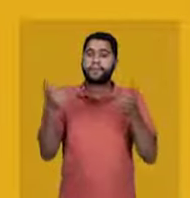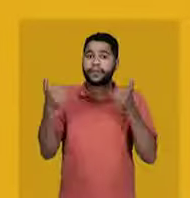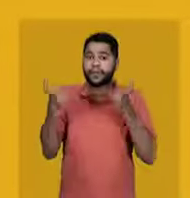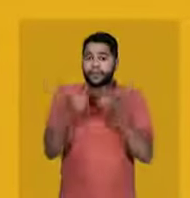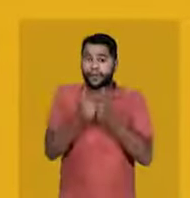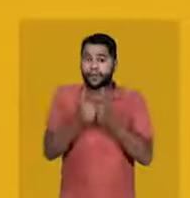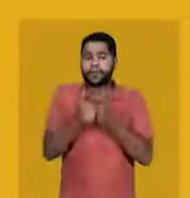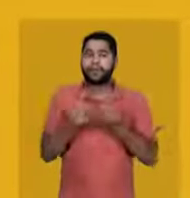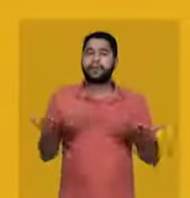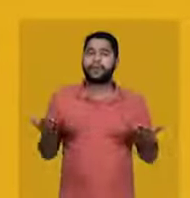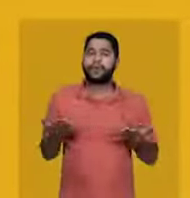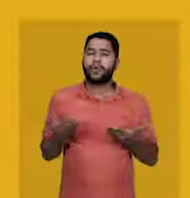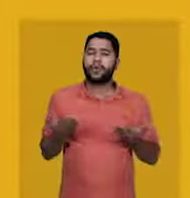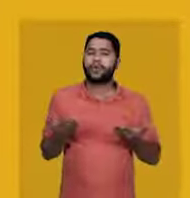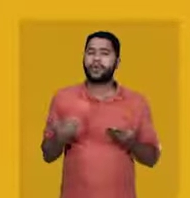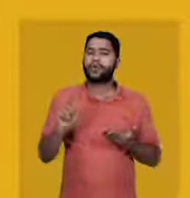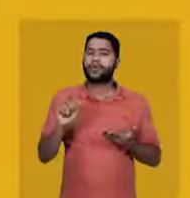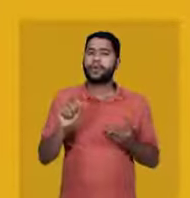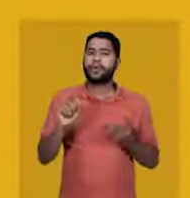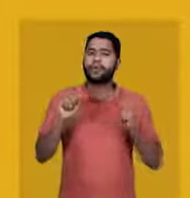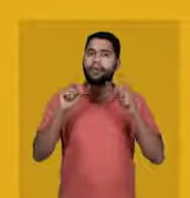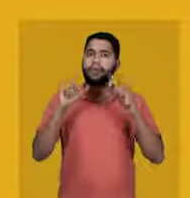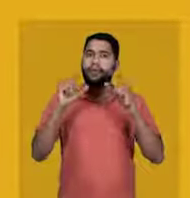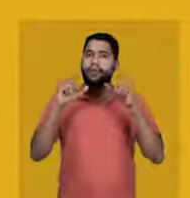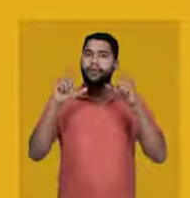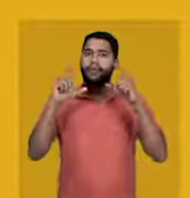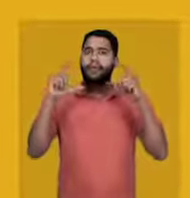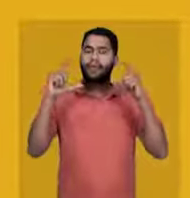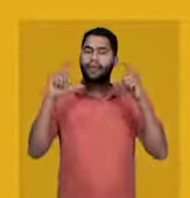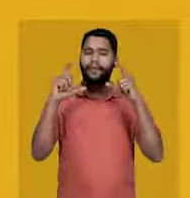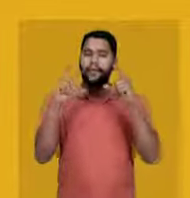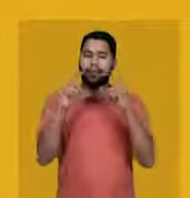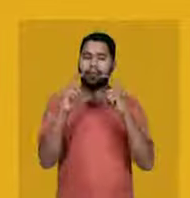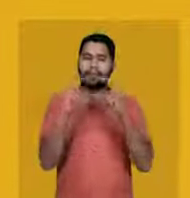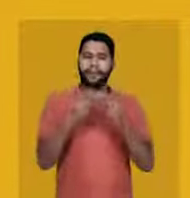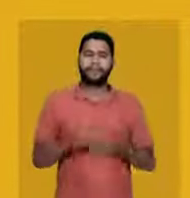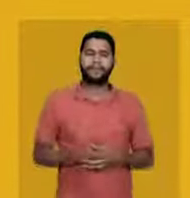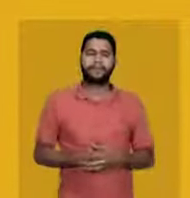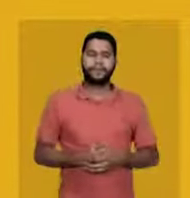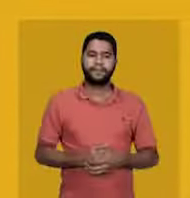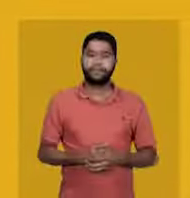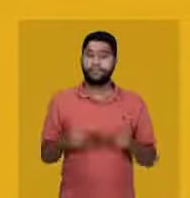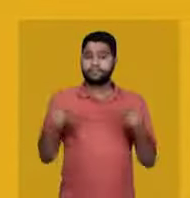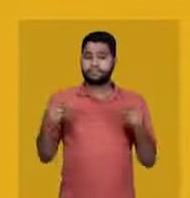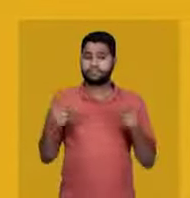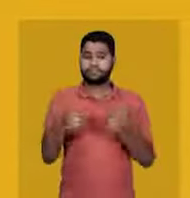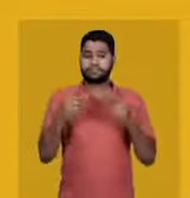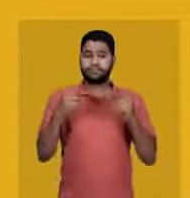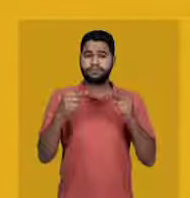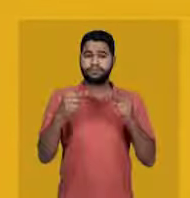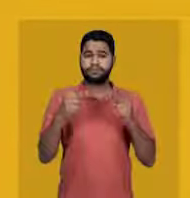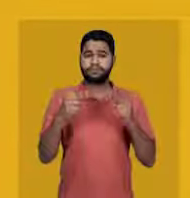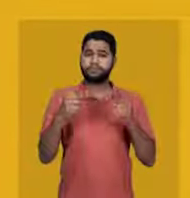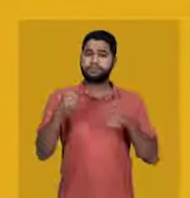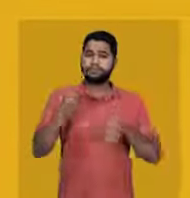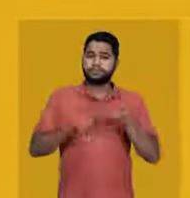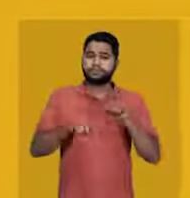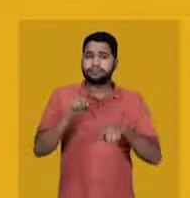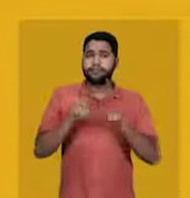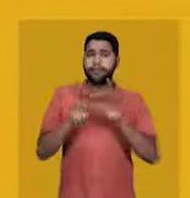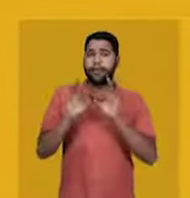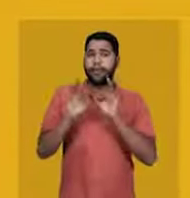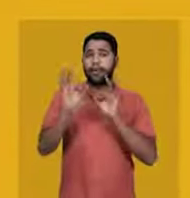longe, ela vai aumentar ou diminuir aqui de acordo com os objetos, se eles estão